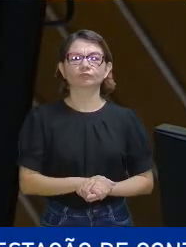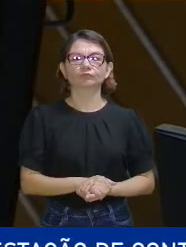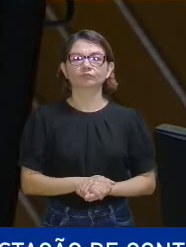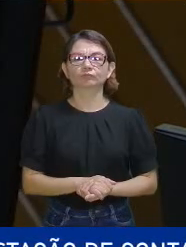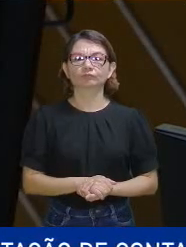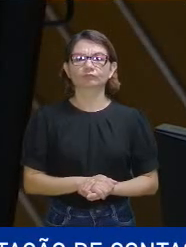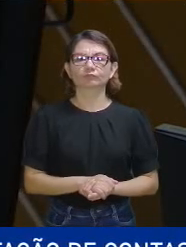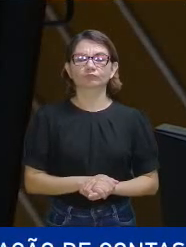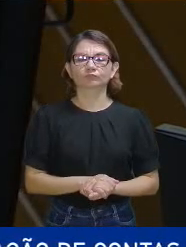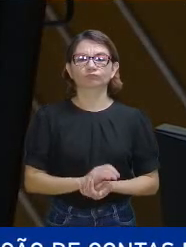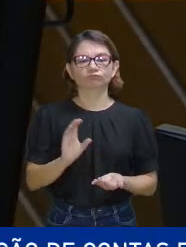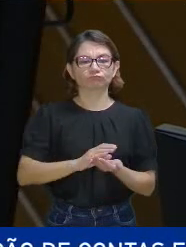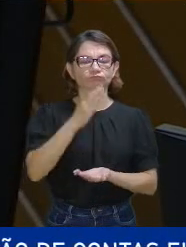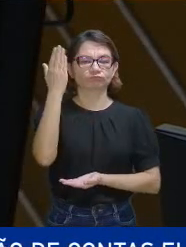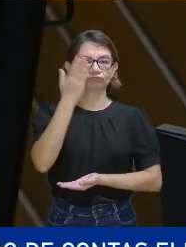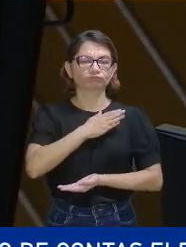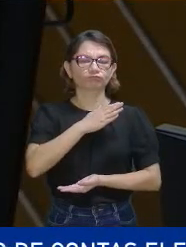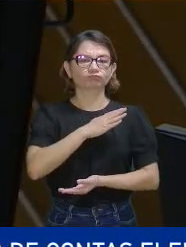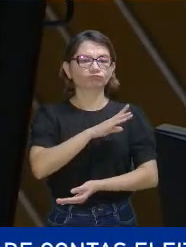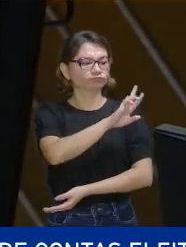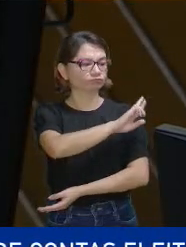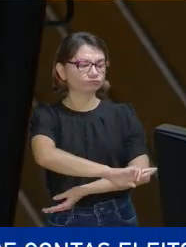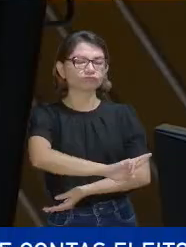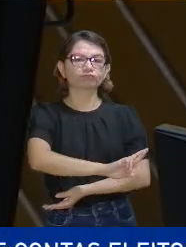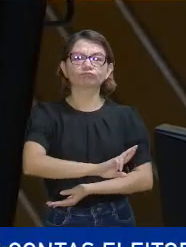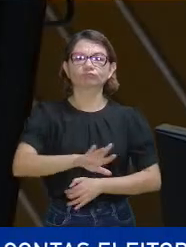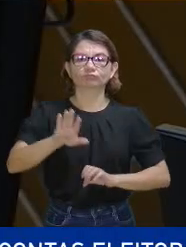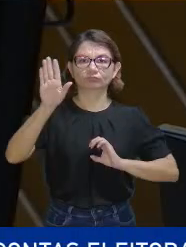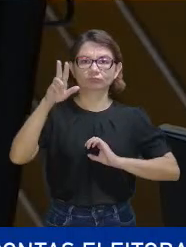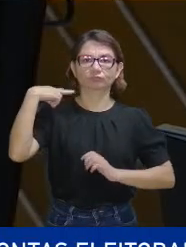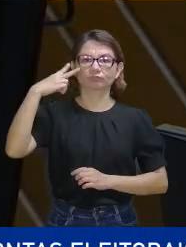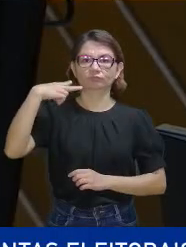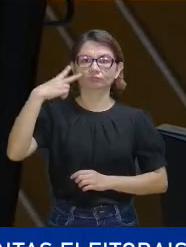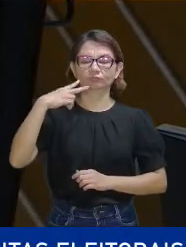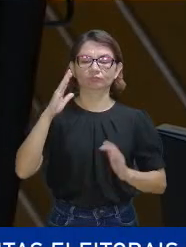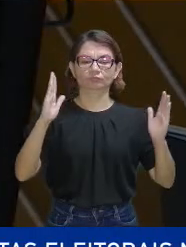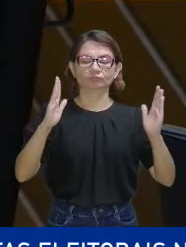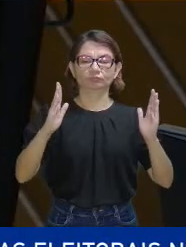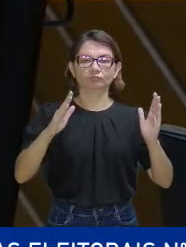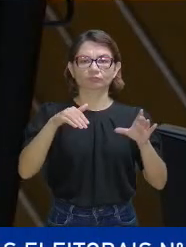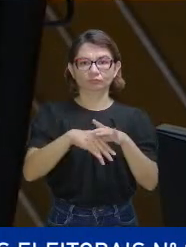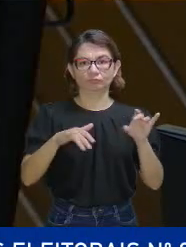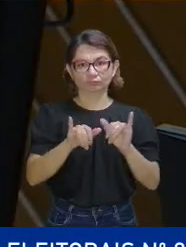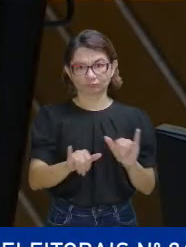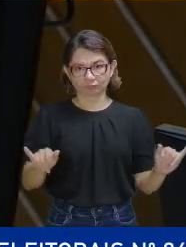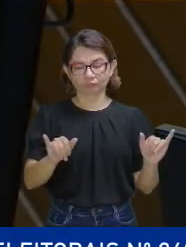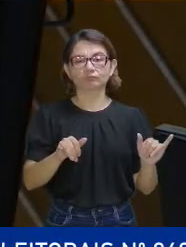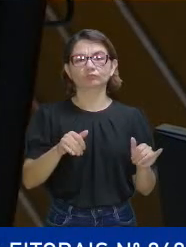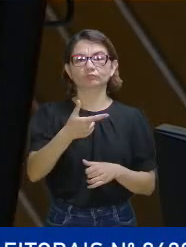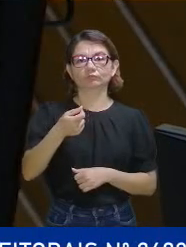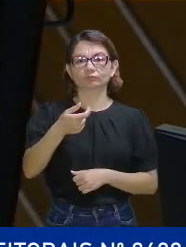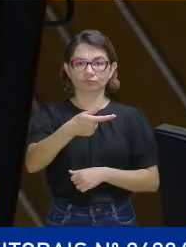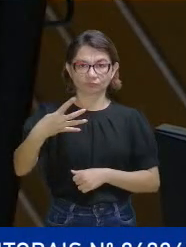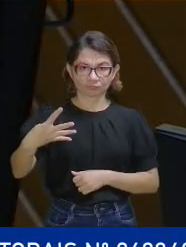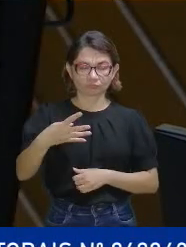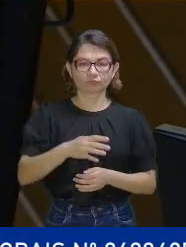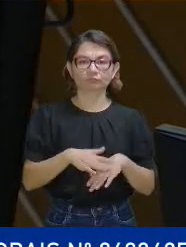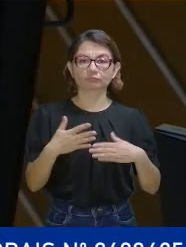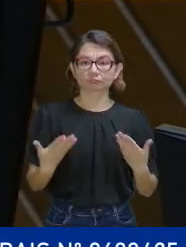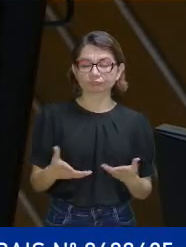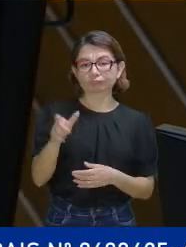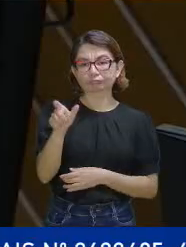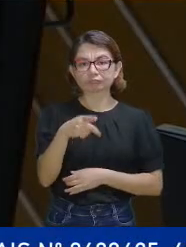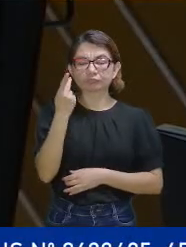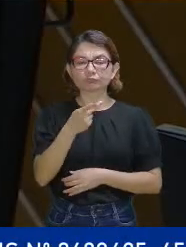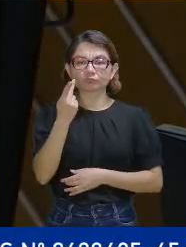que julgou desaprovadas as contas de campanha ao cargo de vereador nas eleições de 2024. O recorrente alegou, em síntese,